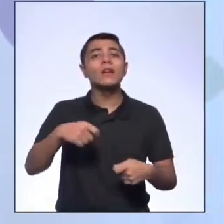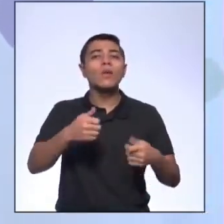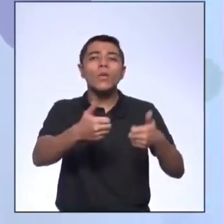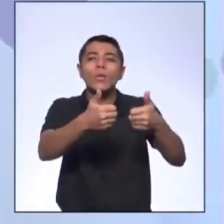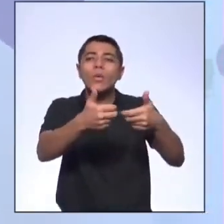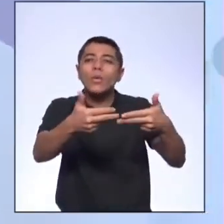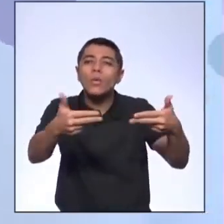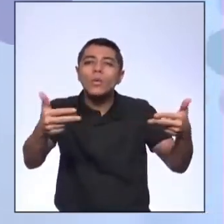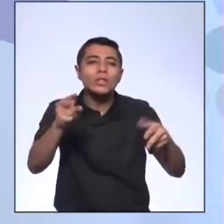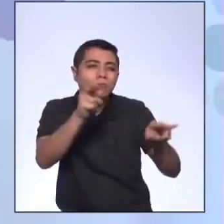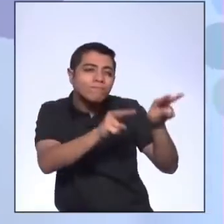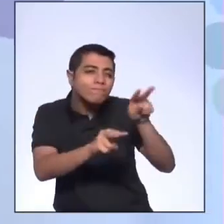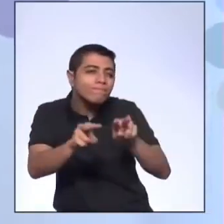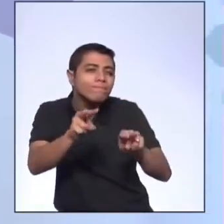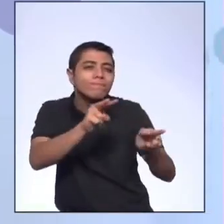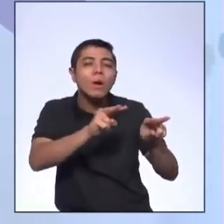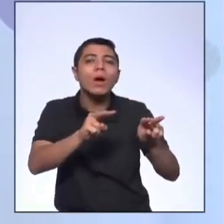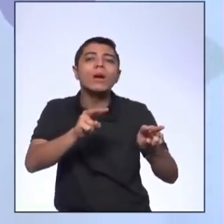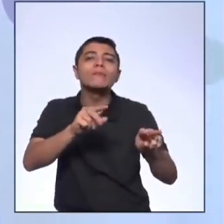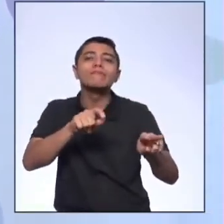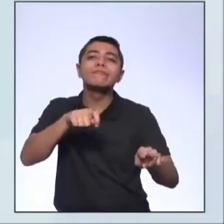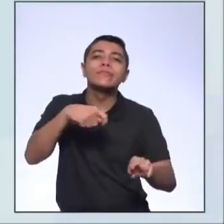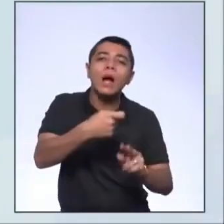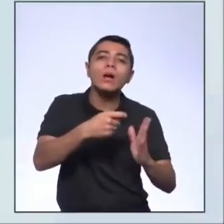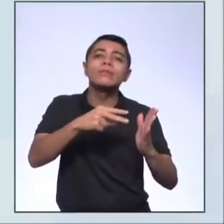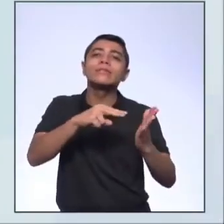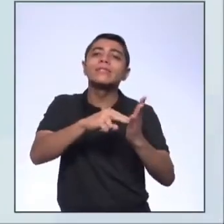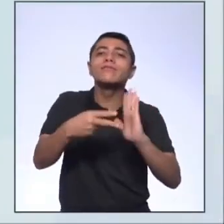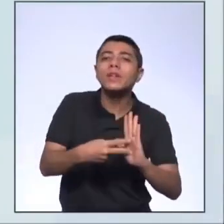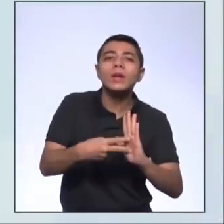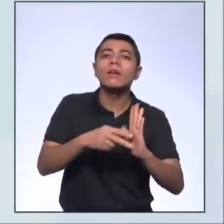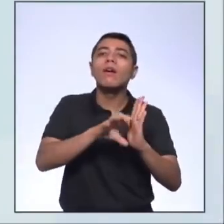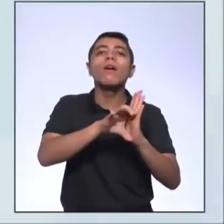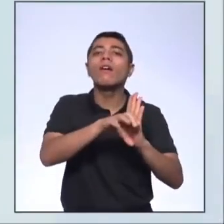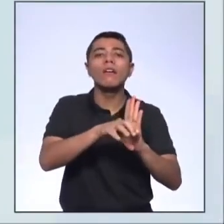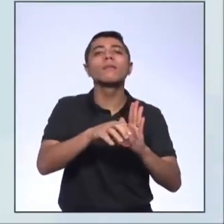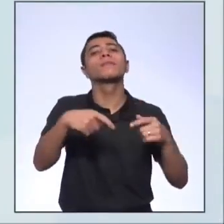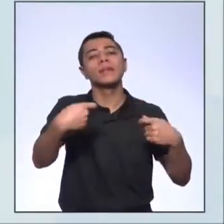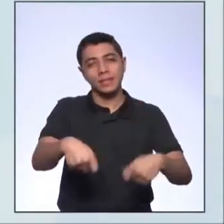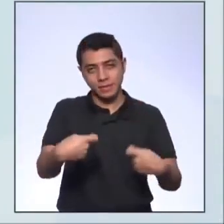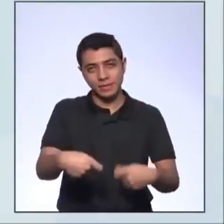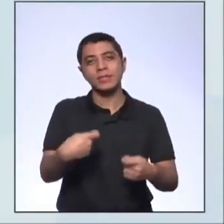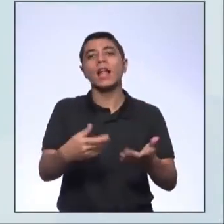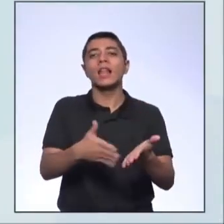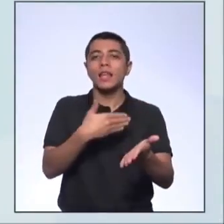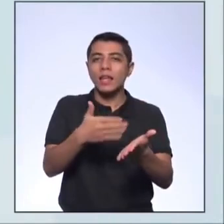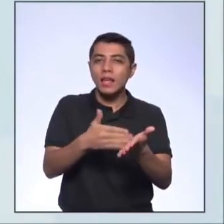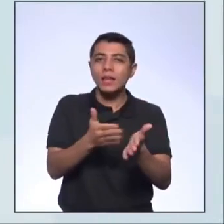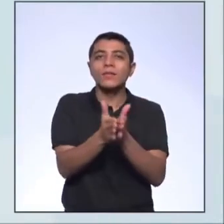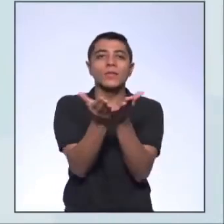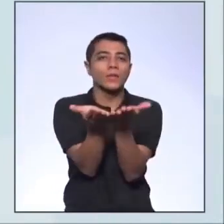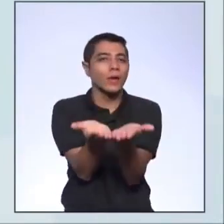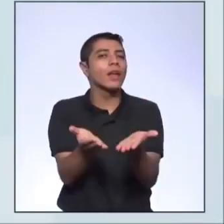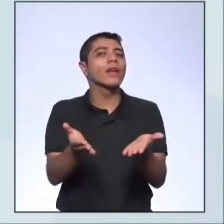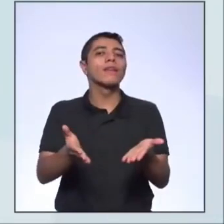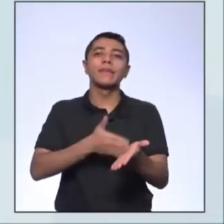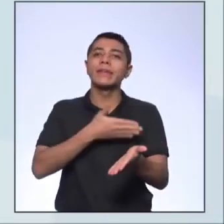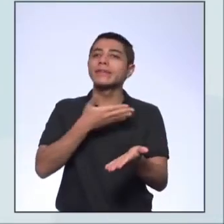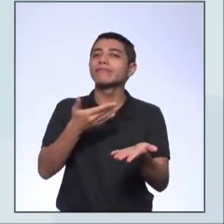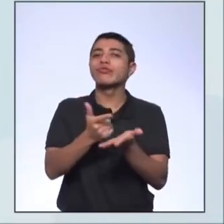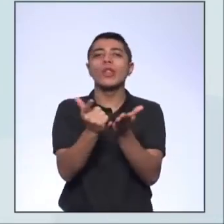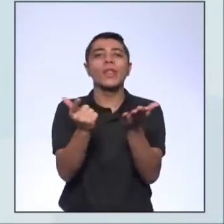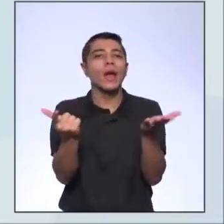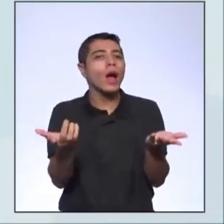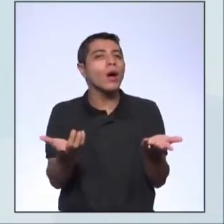está observando agora. Tá? Então, vocês devem pesquisar aí em livros, revistas, jornais, na internet ou nas ferramentas que vocês